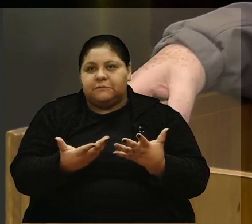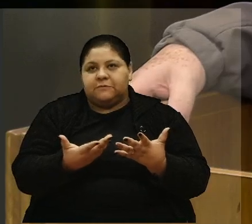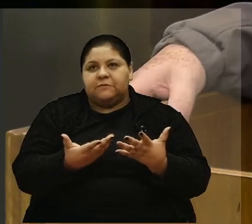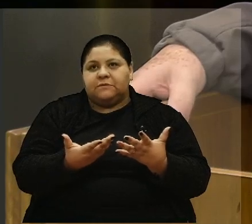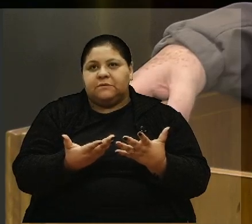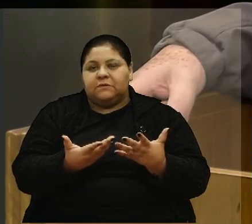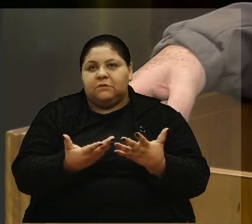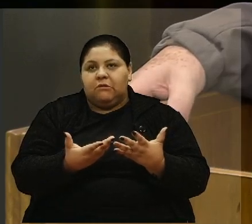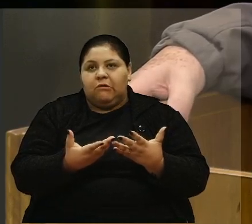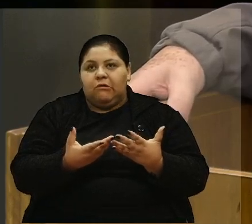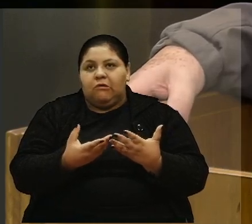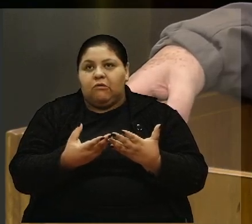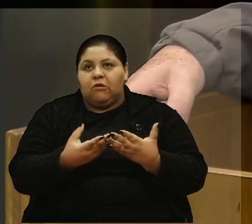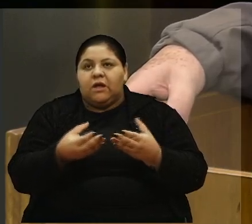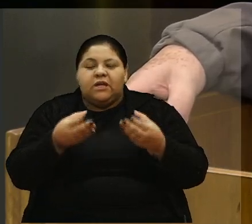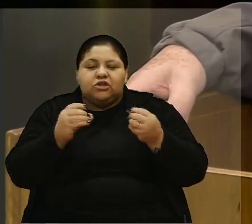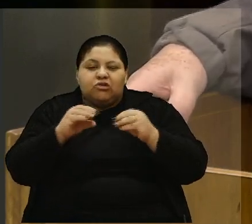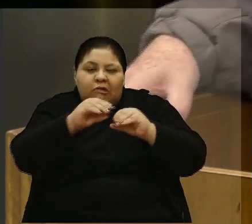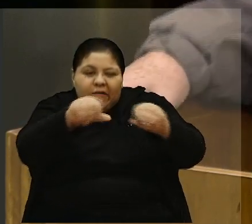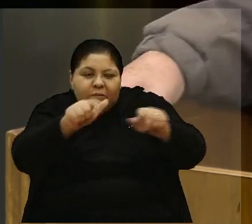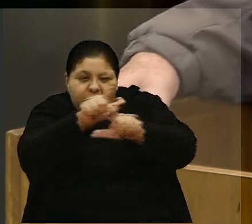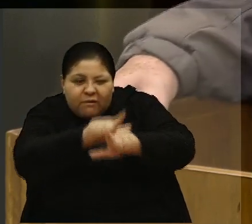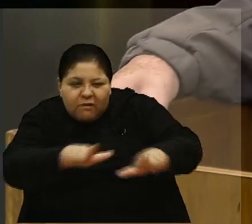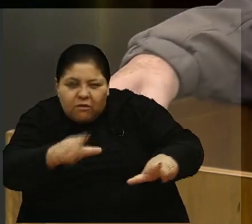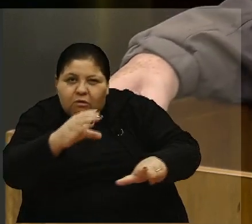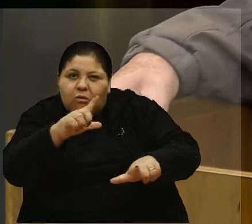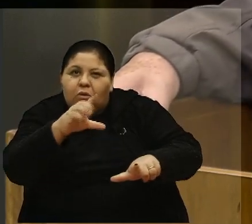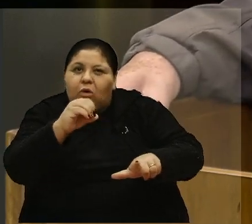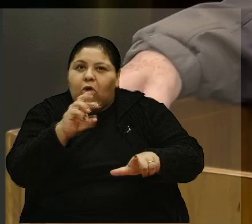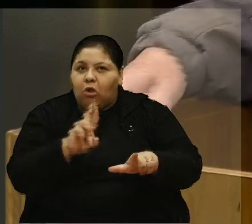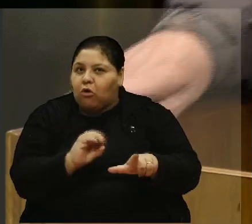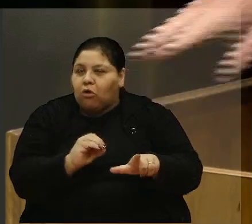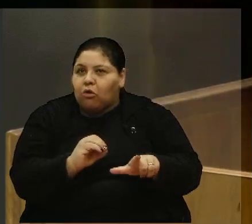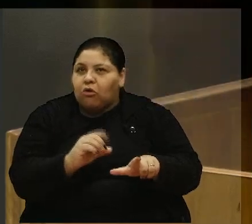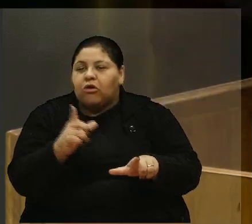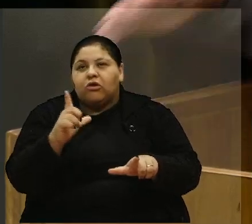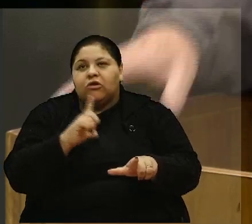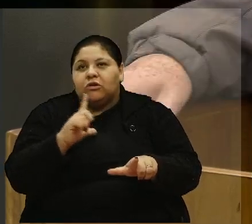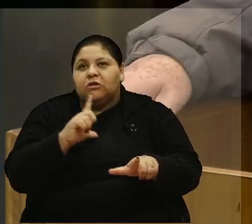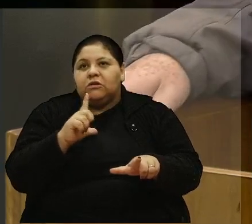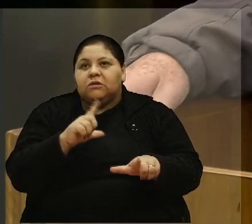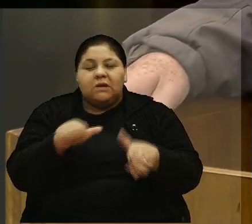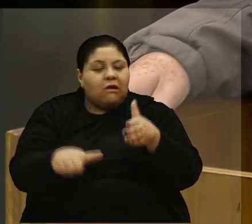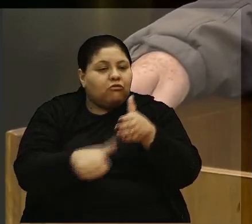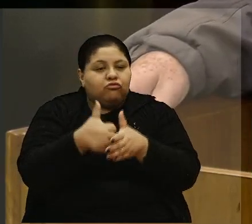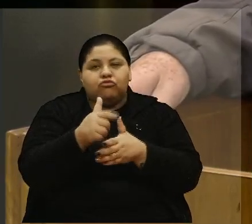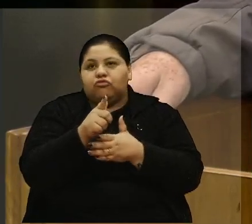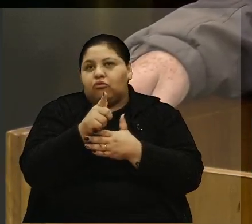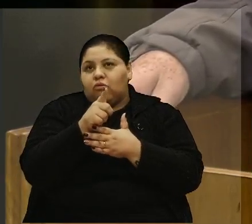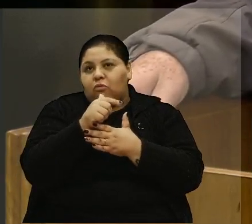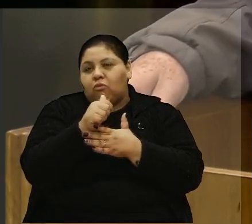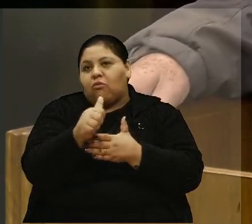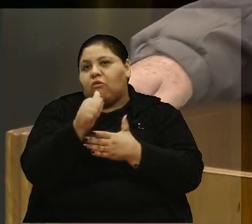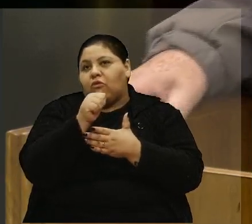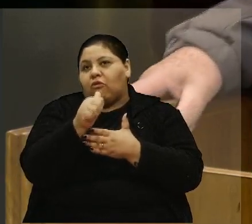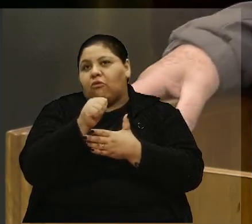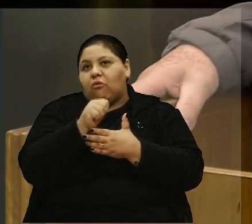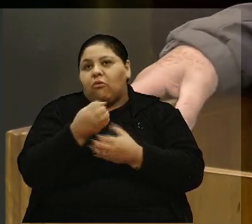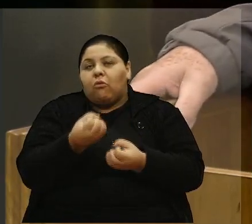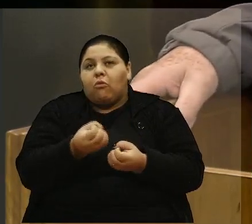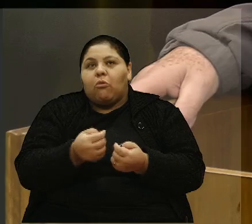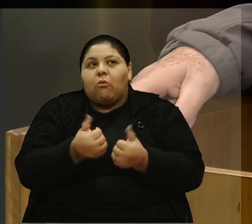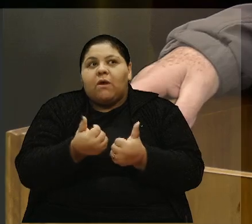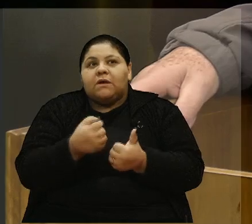é jogar ali um pouco de cloro e para estar praticamente, nós estamos tomando uma das melhores águas, praticamente uma água